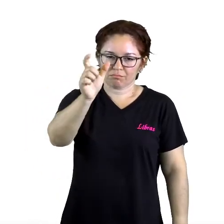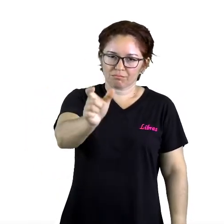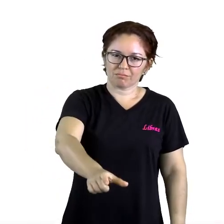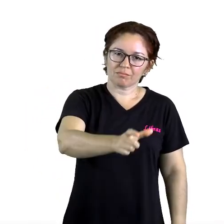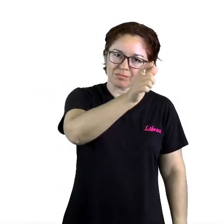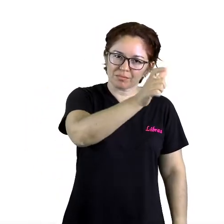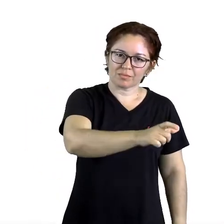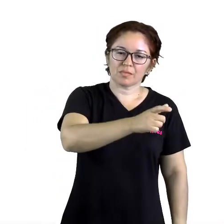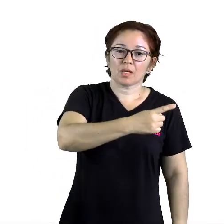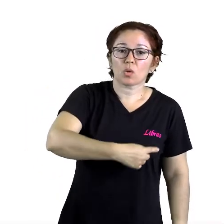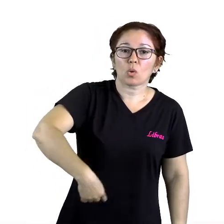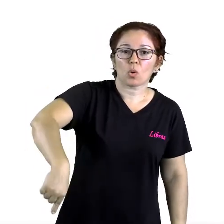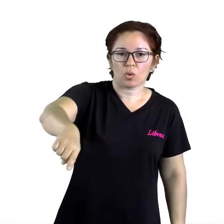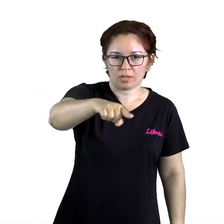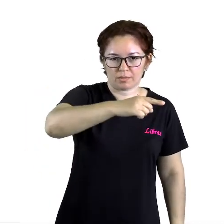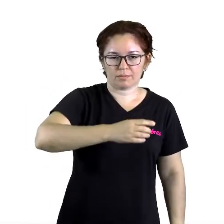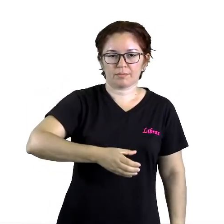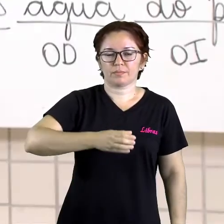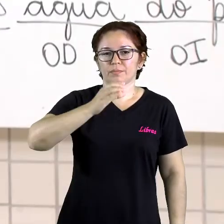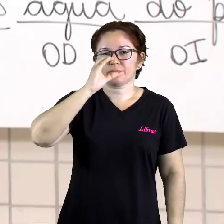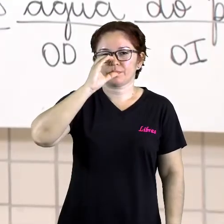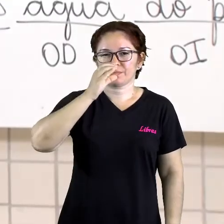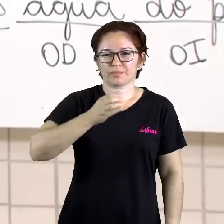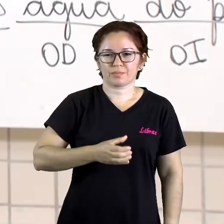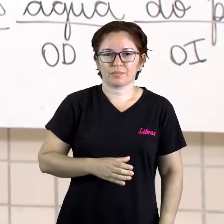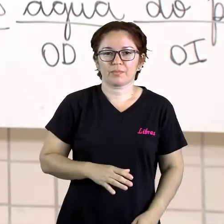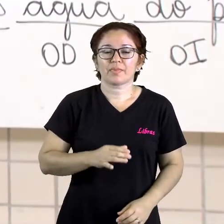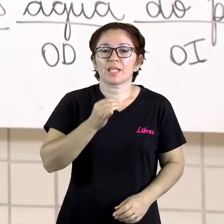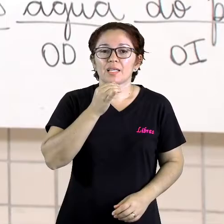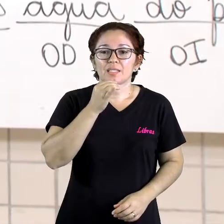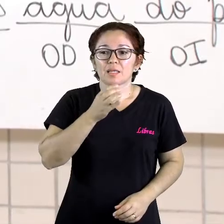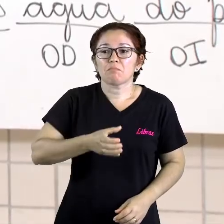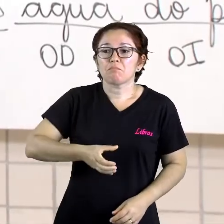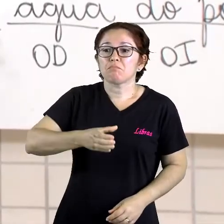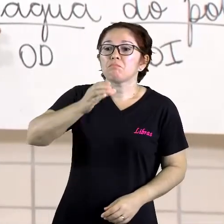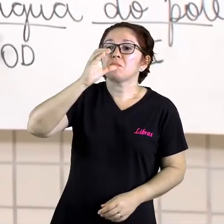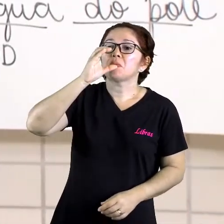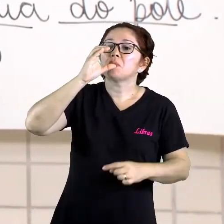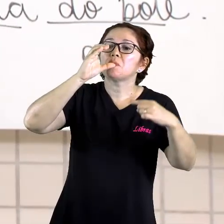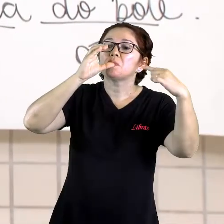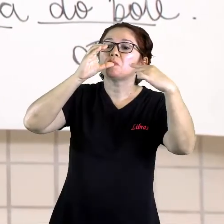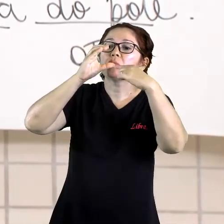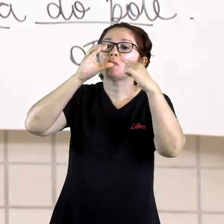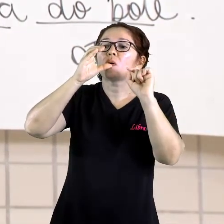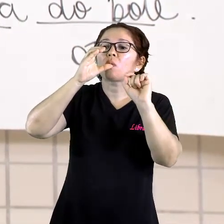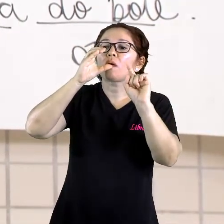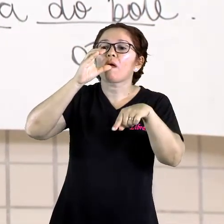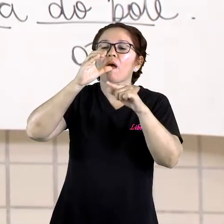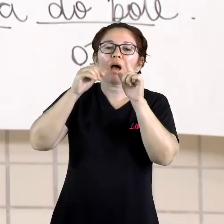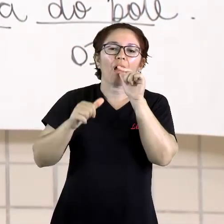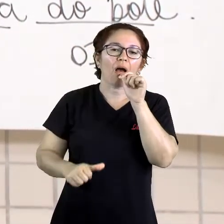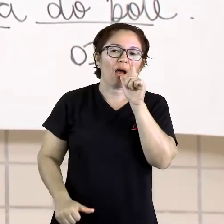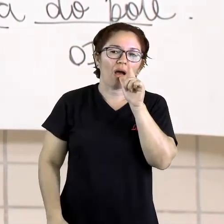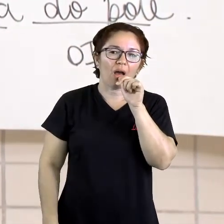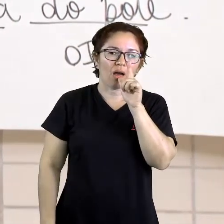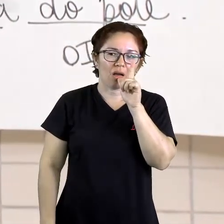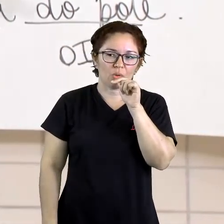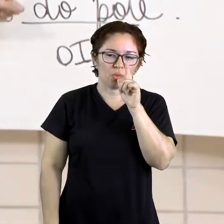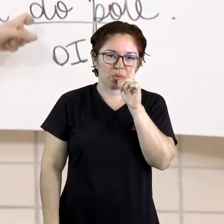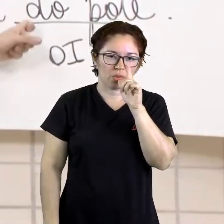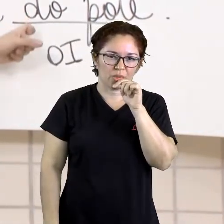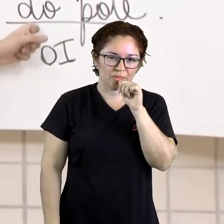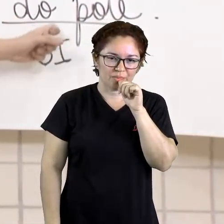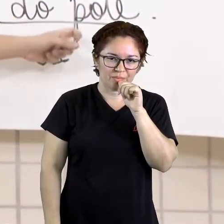pote. Quem bebe algo. Bebe o quê? Água. Bebe algo de